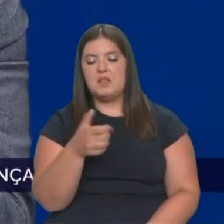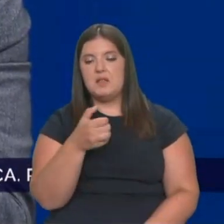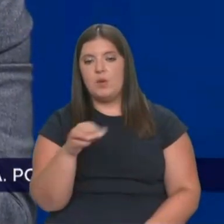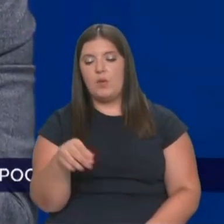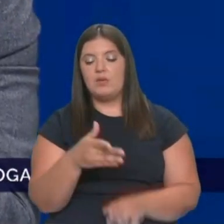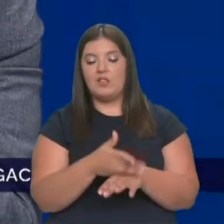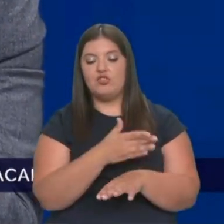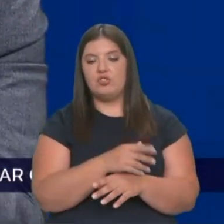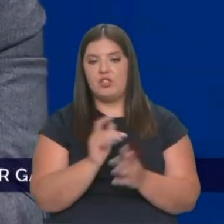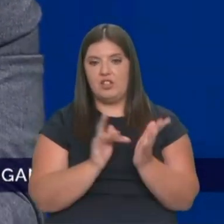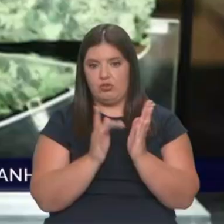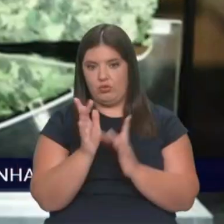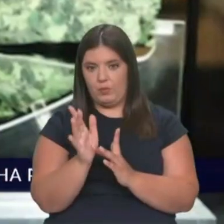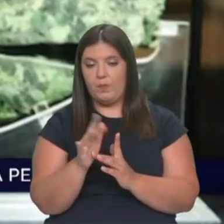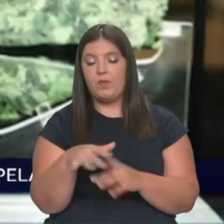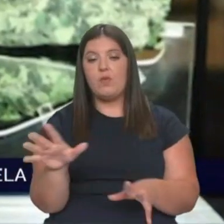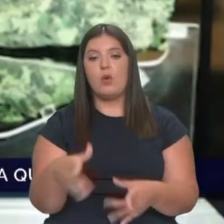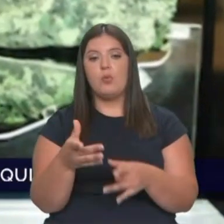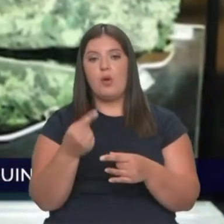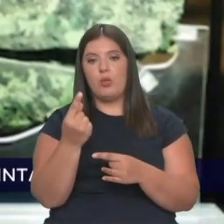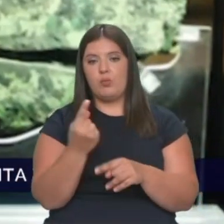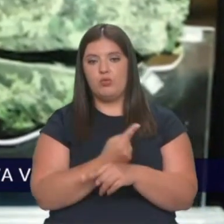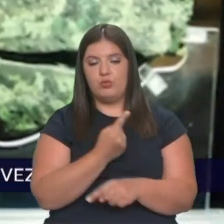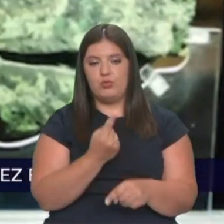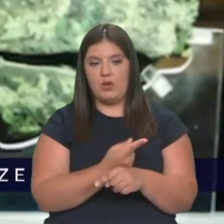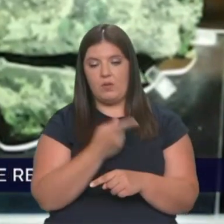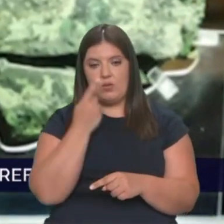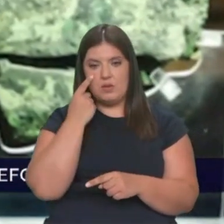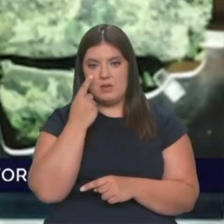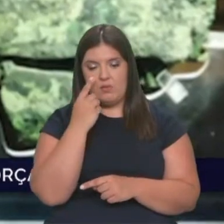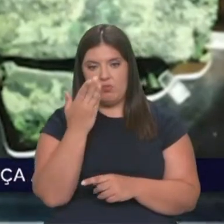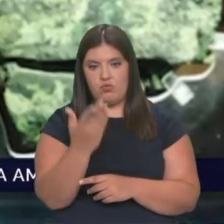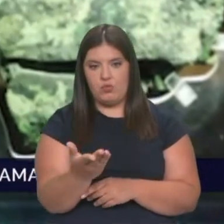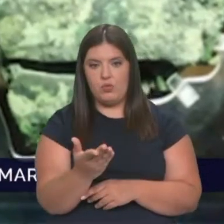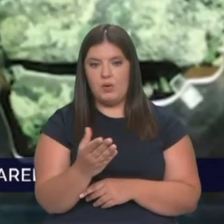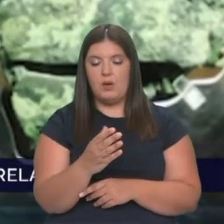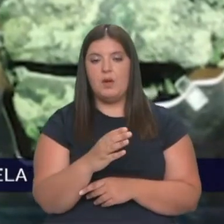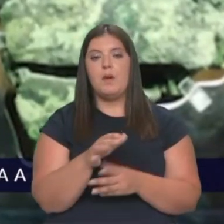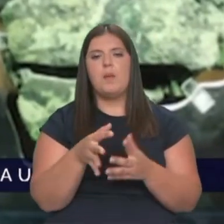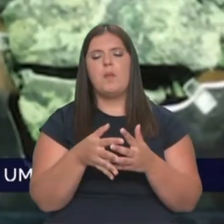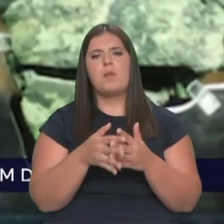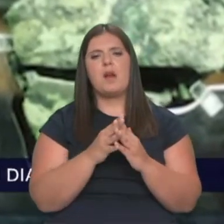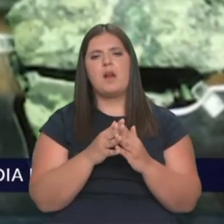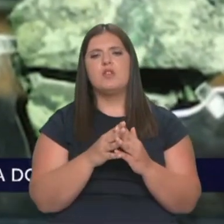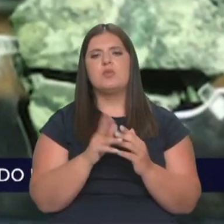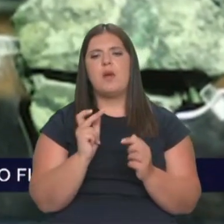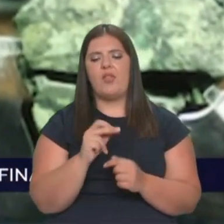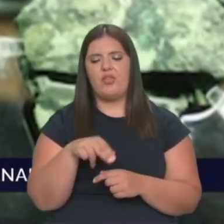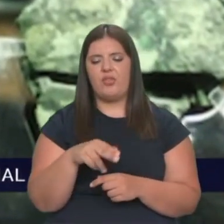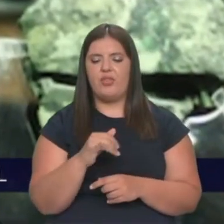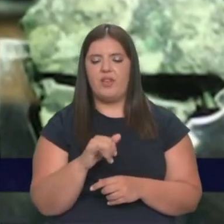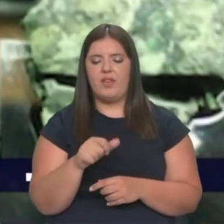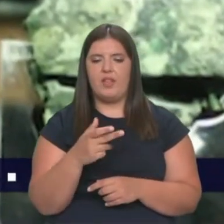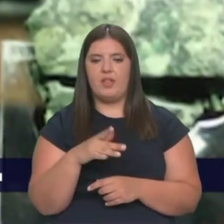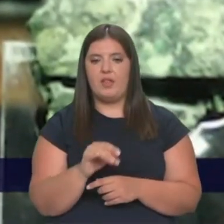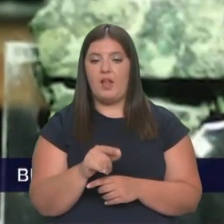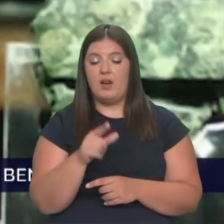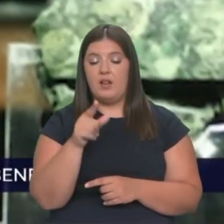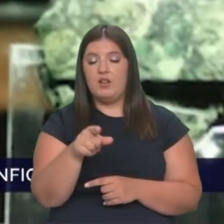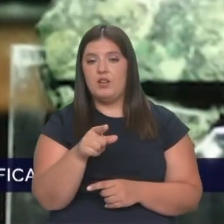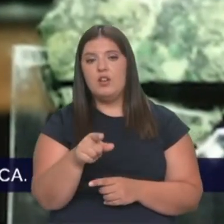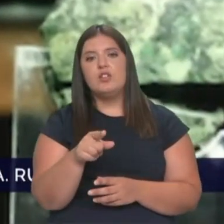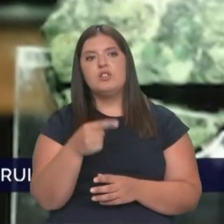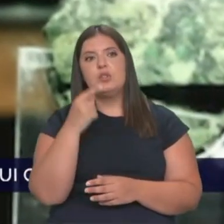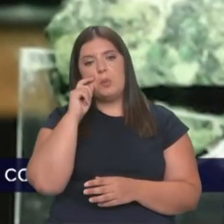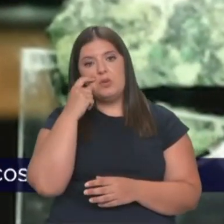Nesse naufrágio foi recuperado um dispositivo, que agora hoje conhecemos, cá está ele, como mecanismo de Antiquitera. E, José António, isto tem sido um